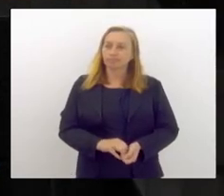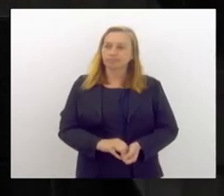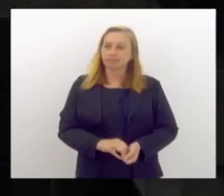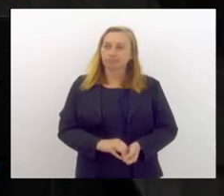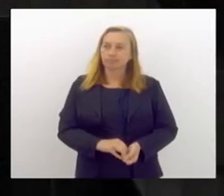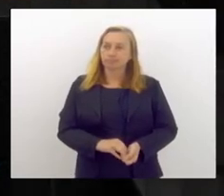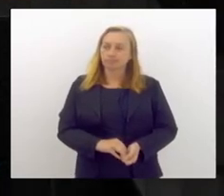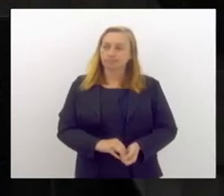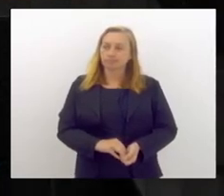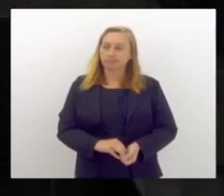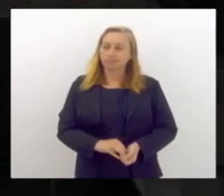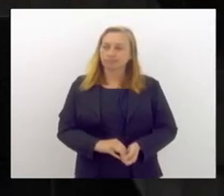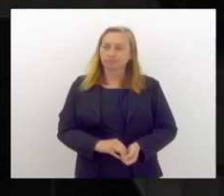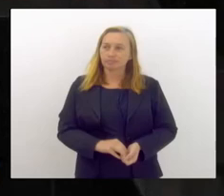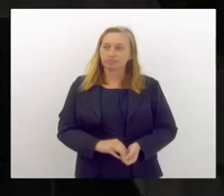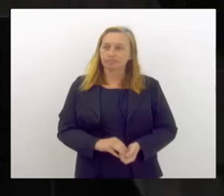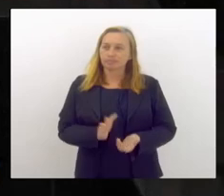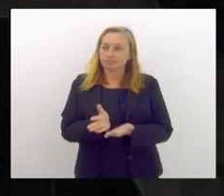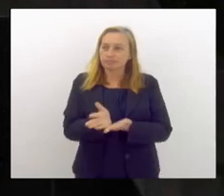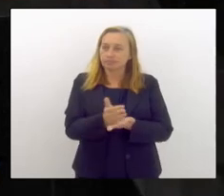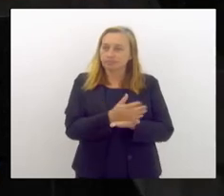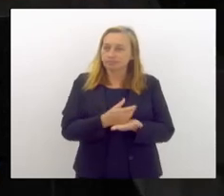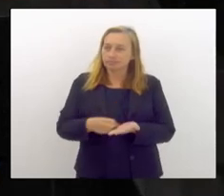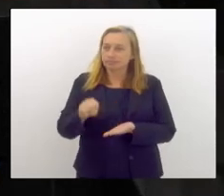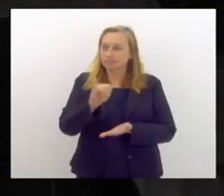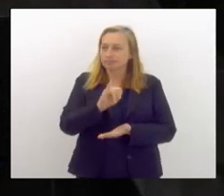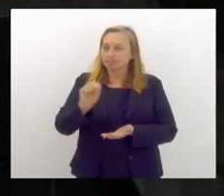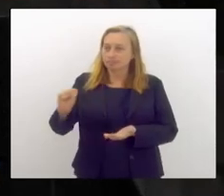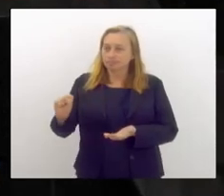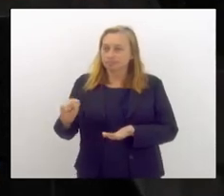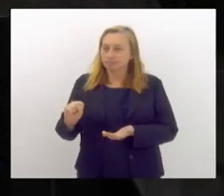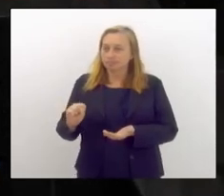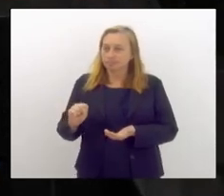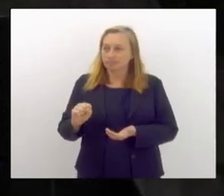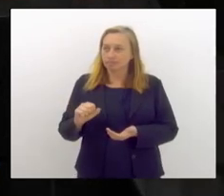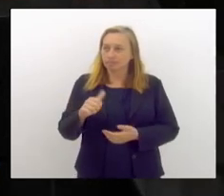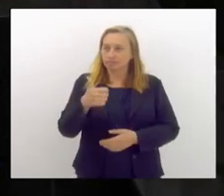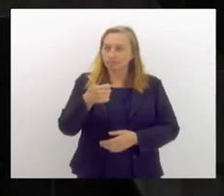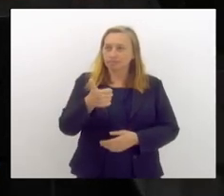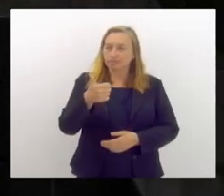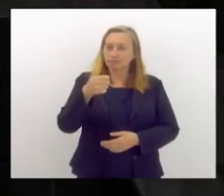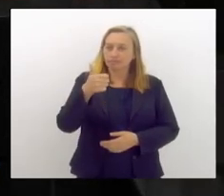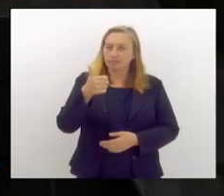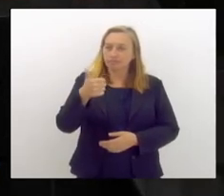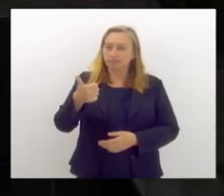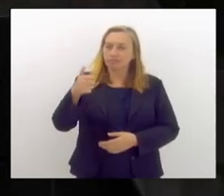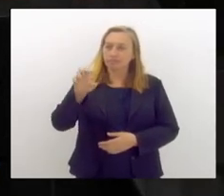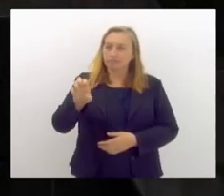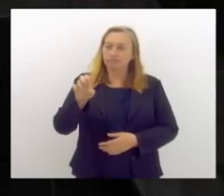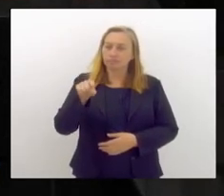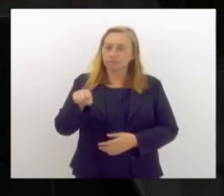teríamos arrecadado de ICMS 15,3 bilhões de reais.